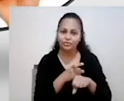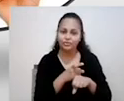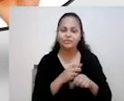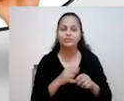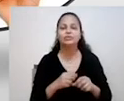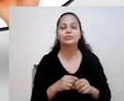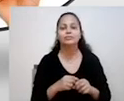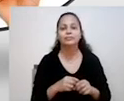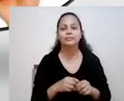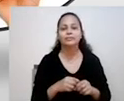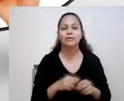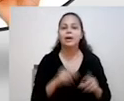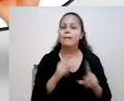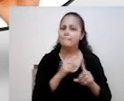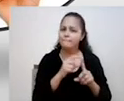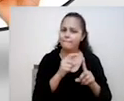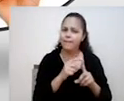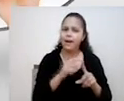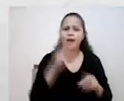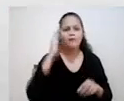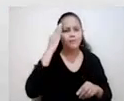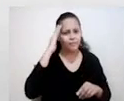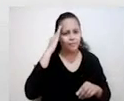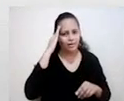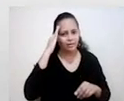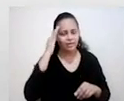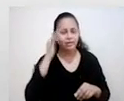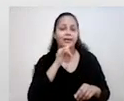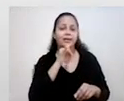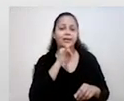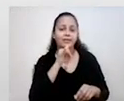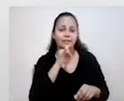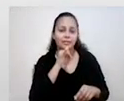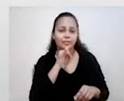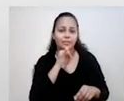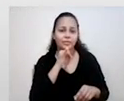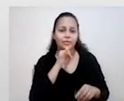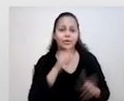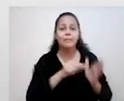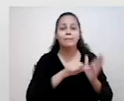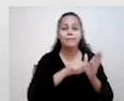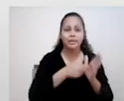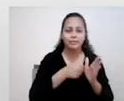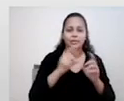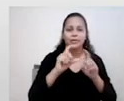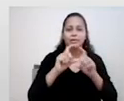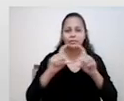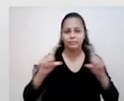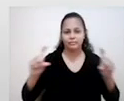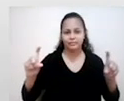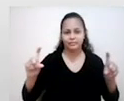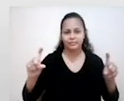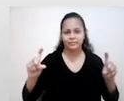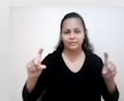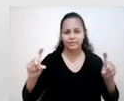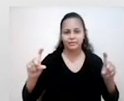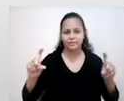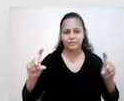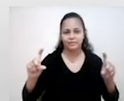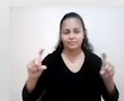fundamentais para a compreensão. Vamos ver exemplos? Então, primeiro, uma frase prolixa. O que